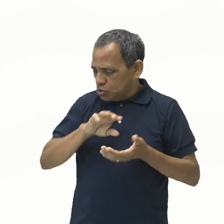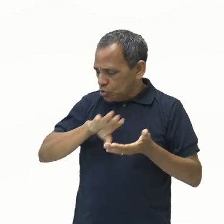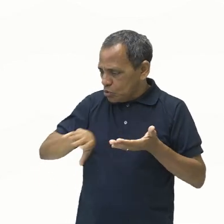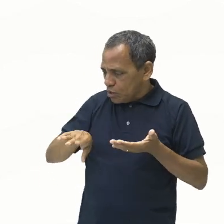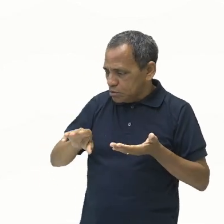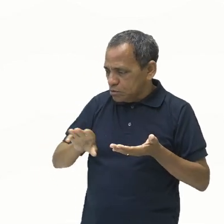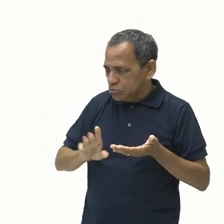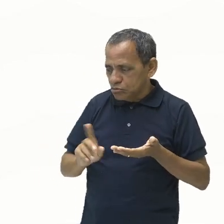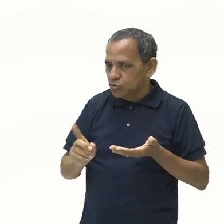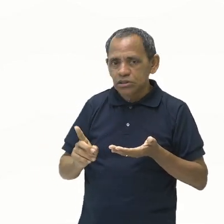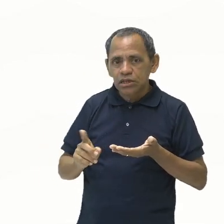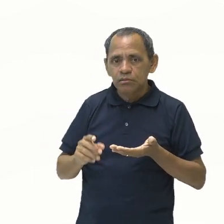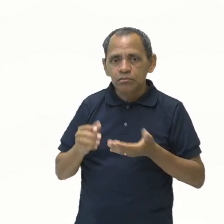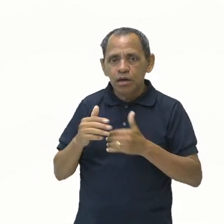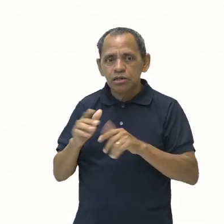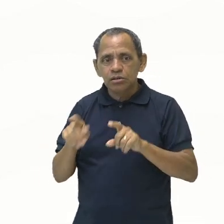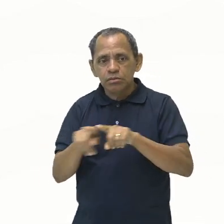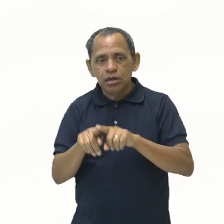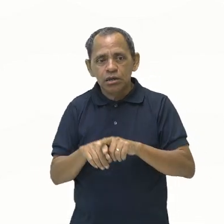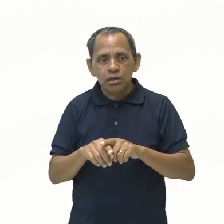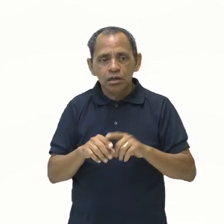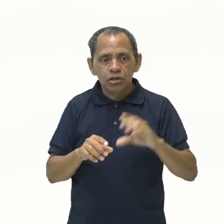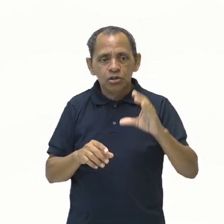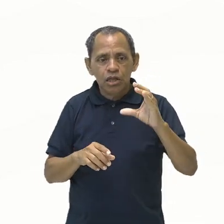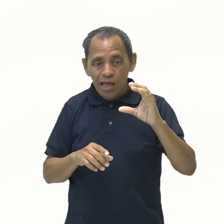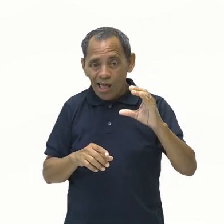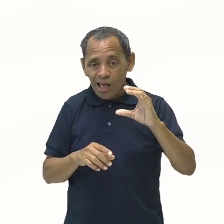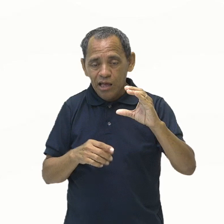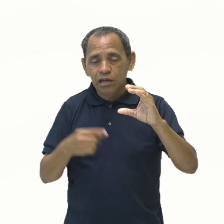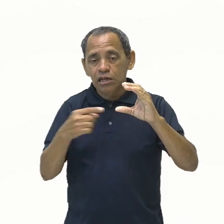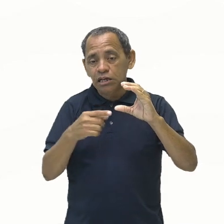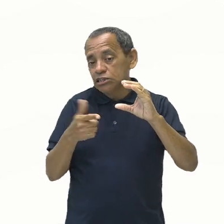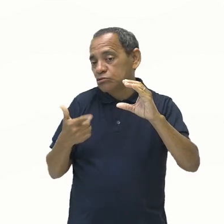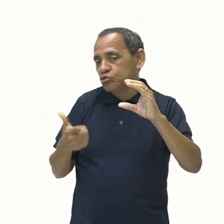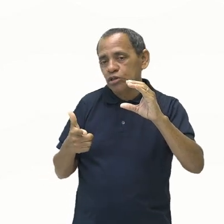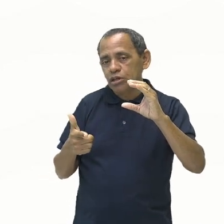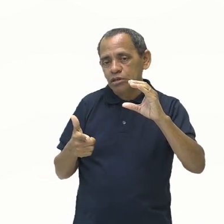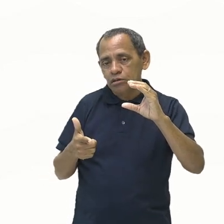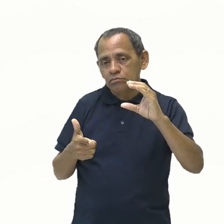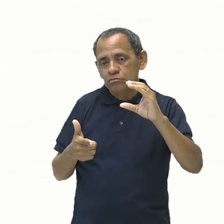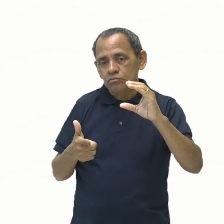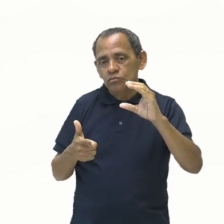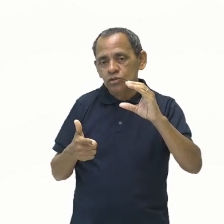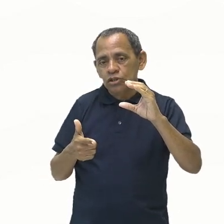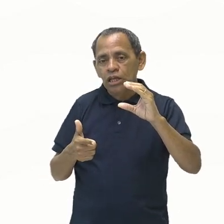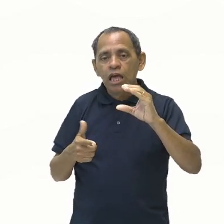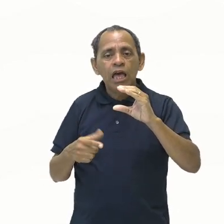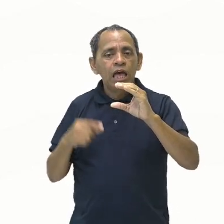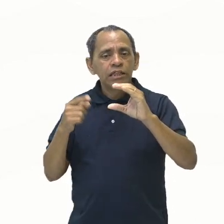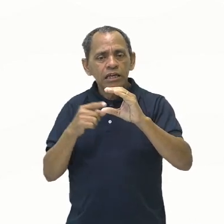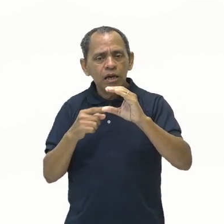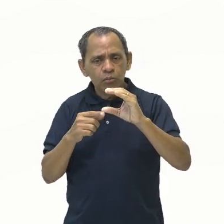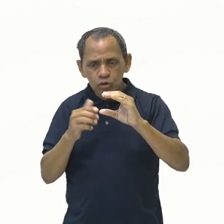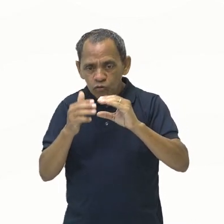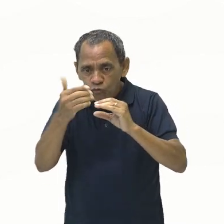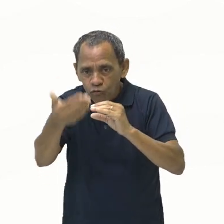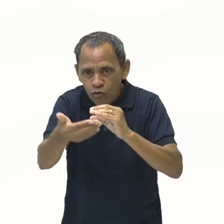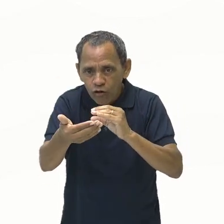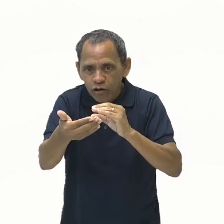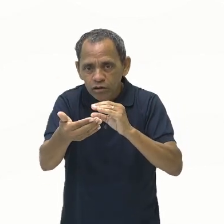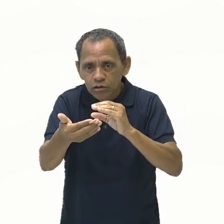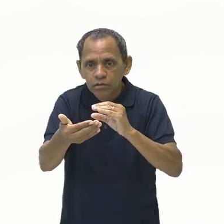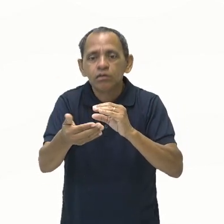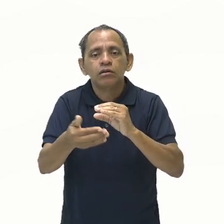carbono. Então, vou destacar. Vou aqui, ó, destaquei. Tem carbono fora desse destaque? Não. Então, isso é uma cadeia